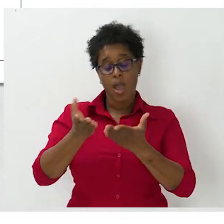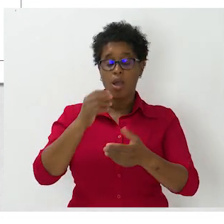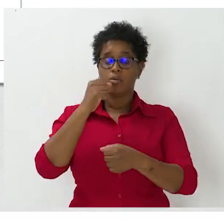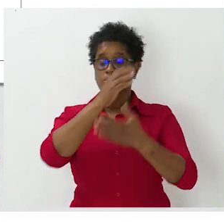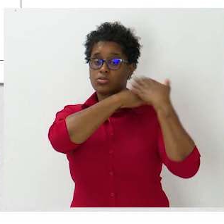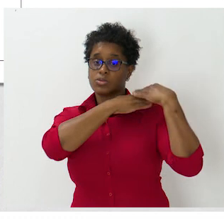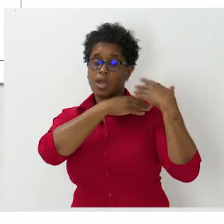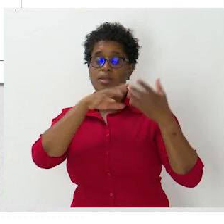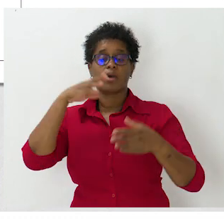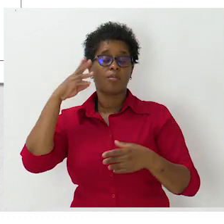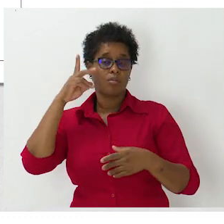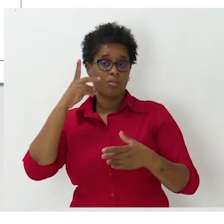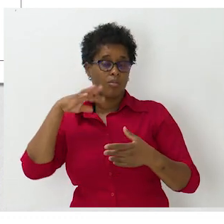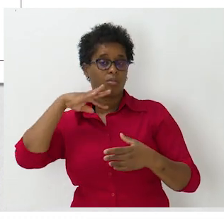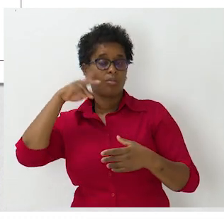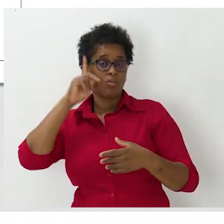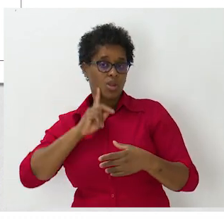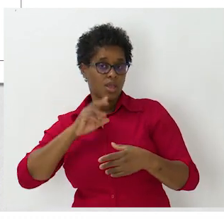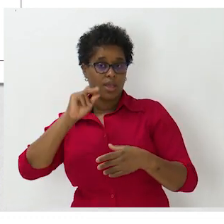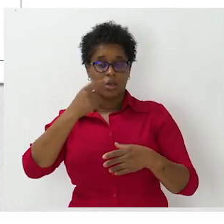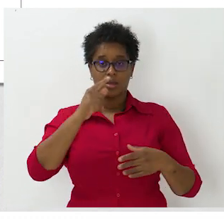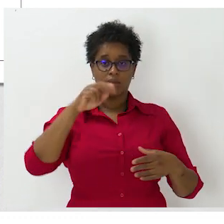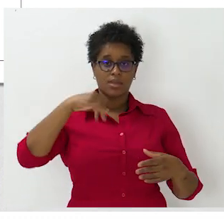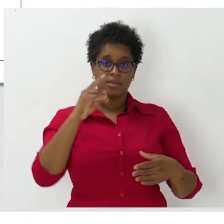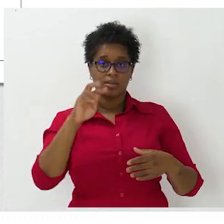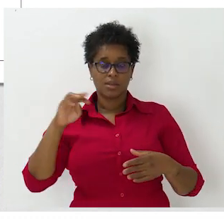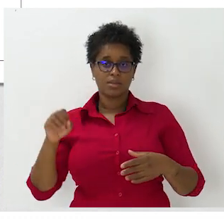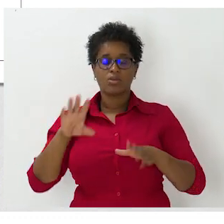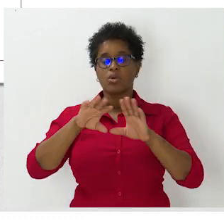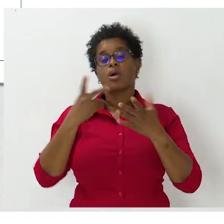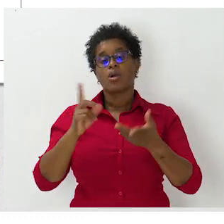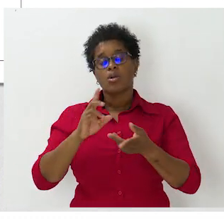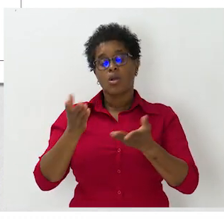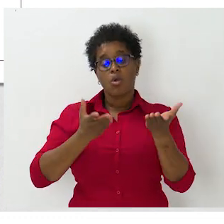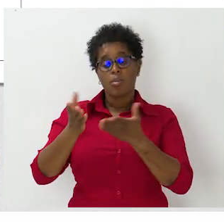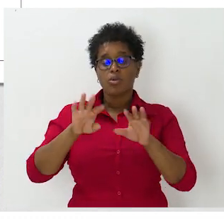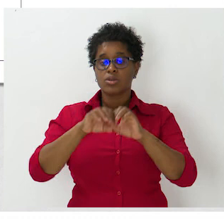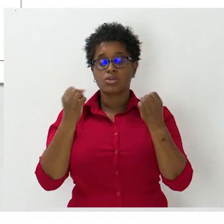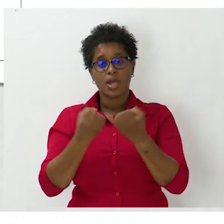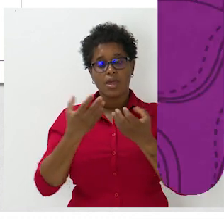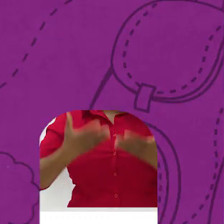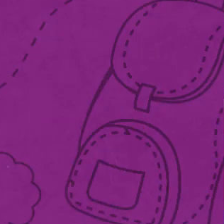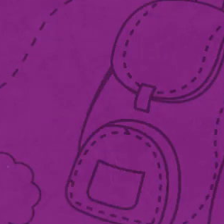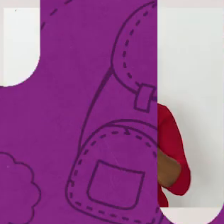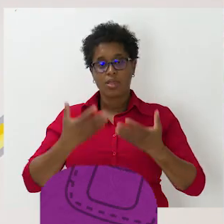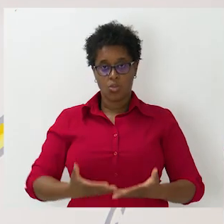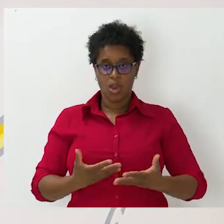papel da mulher ateniense com a da sociedade atual.